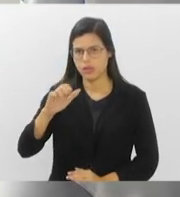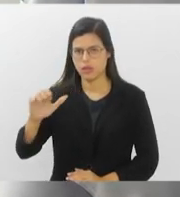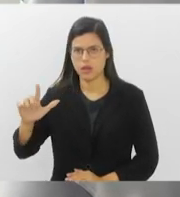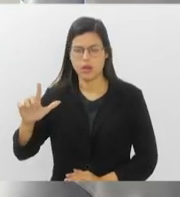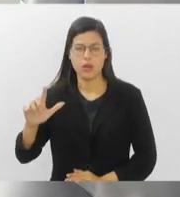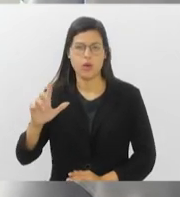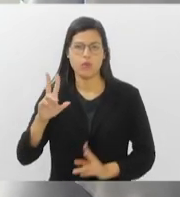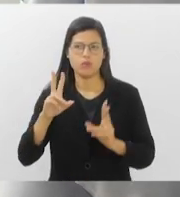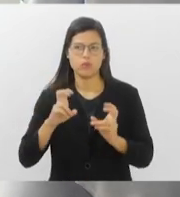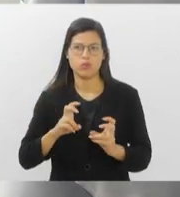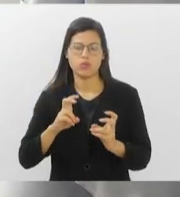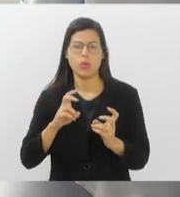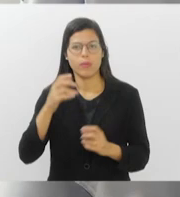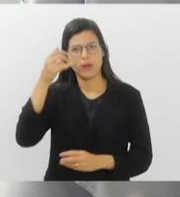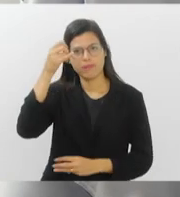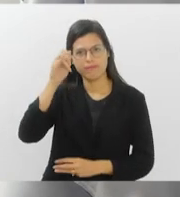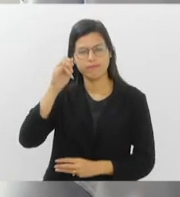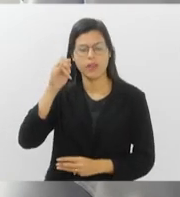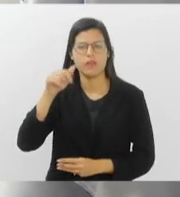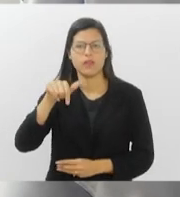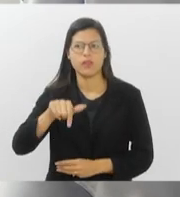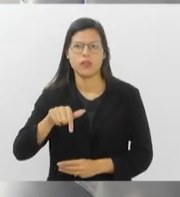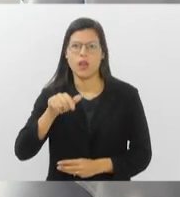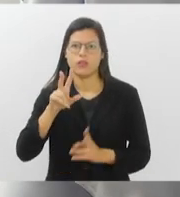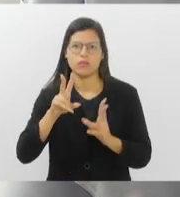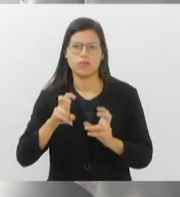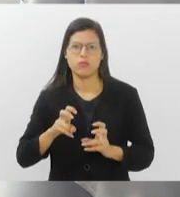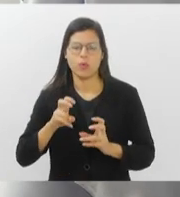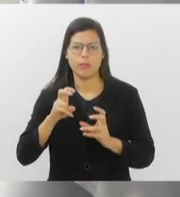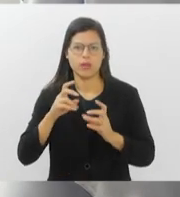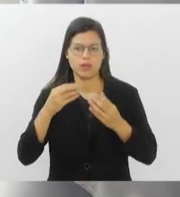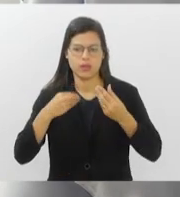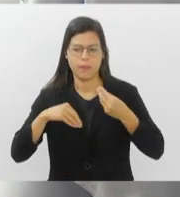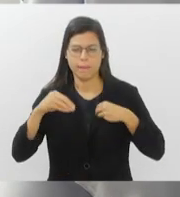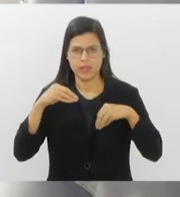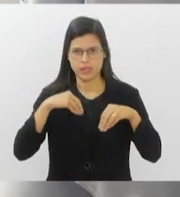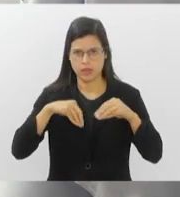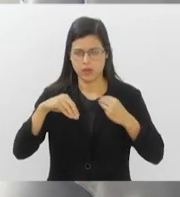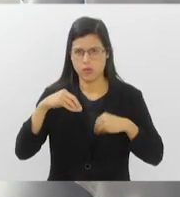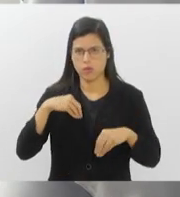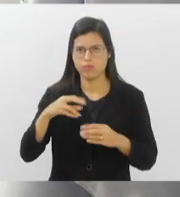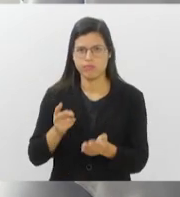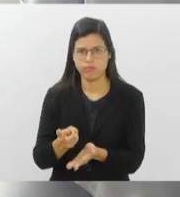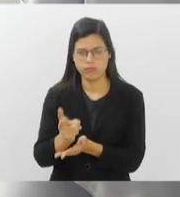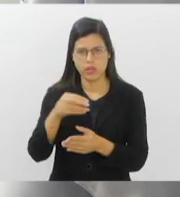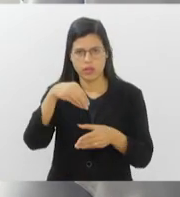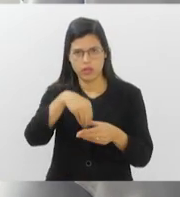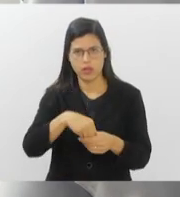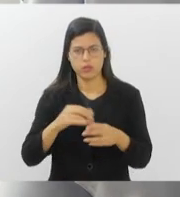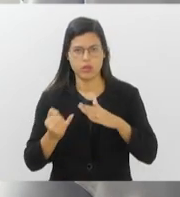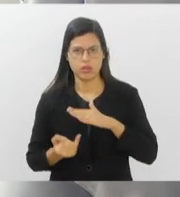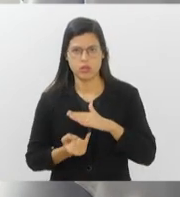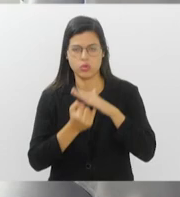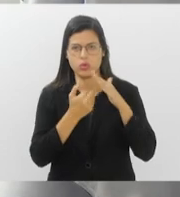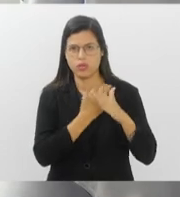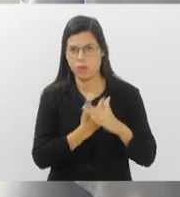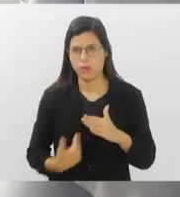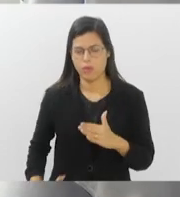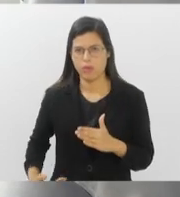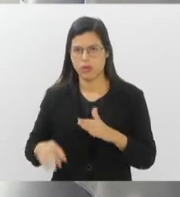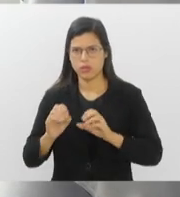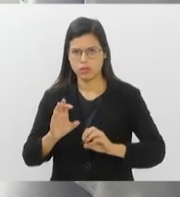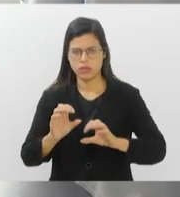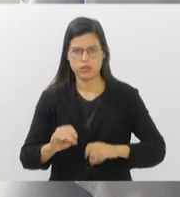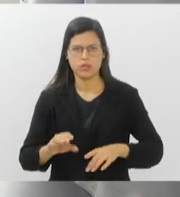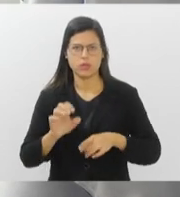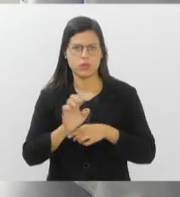de diagnóstico, prevenção e acompanhamento de casos de depressão de forma contínua dentro das instituições públicas de ensino no âmbito do Estado do